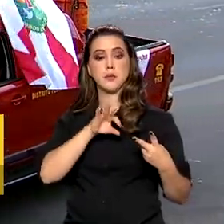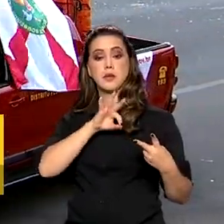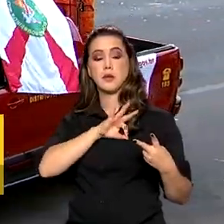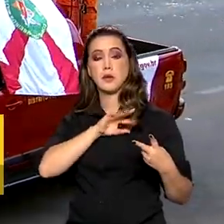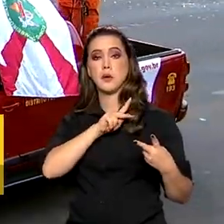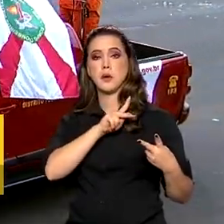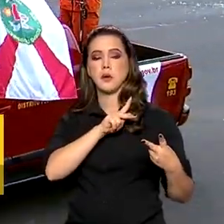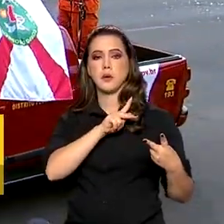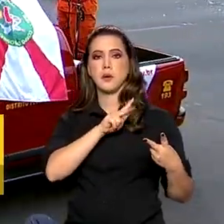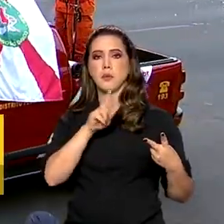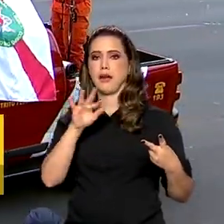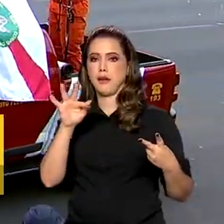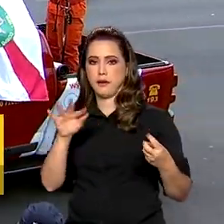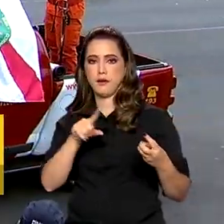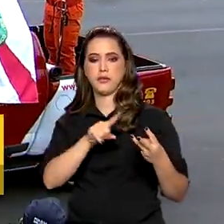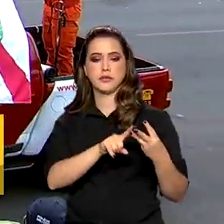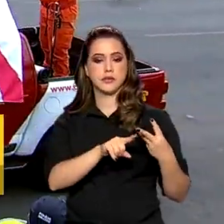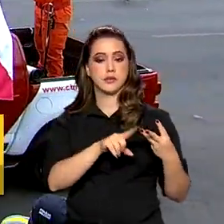Isso, exato.